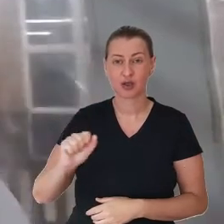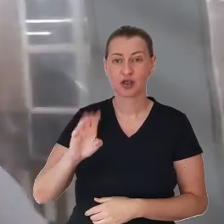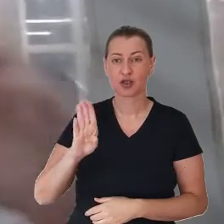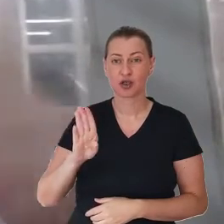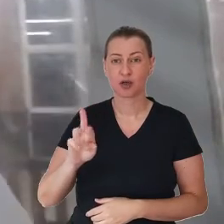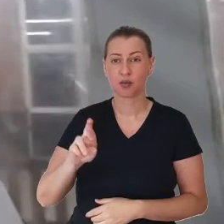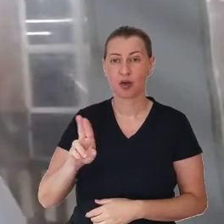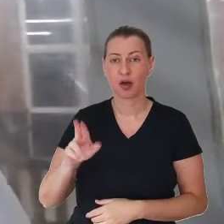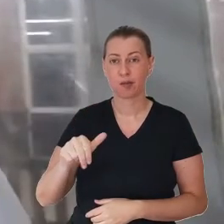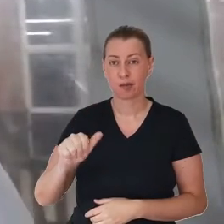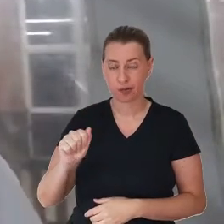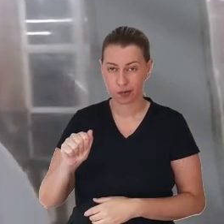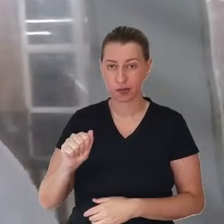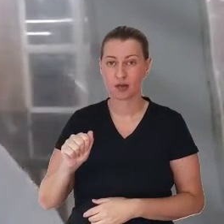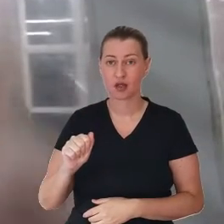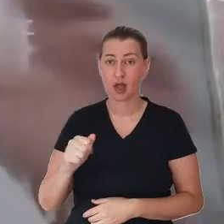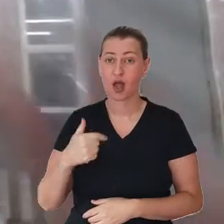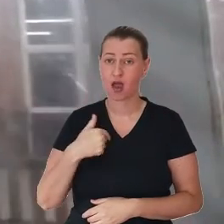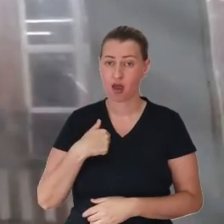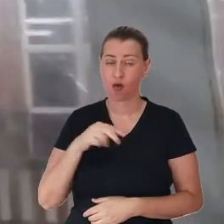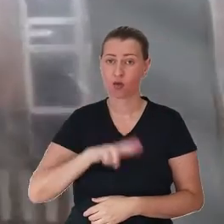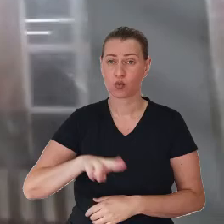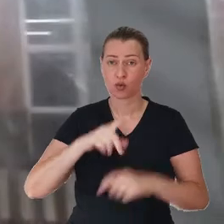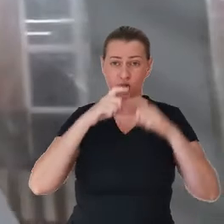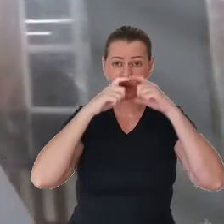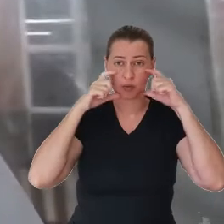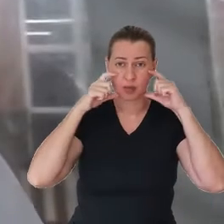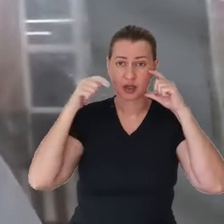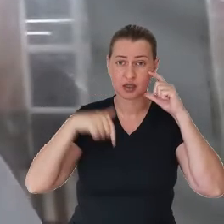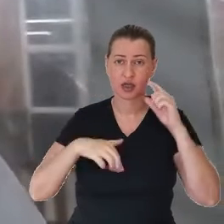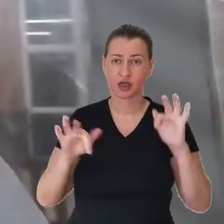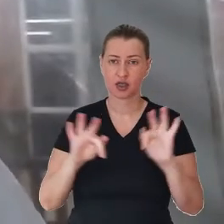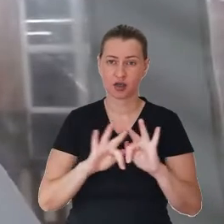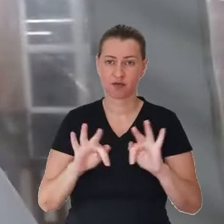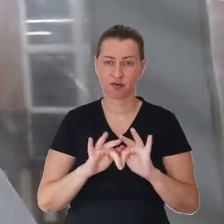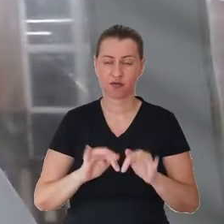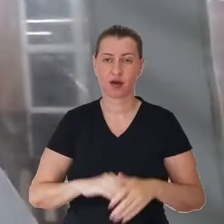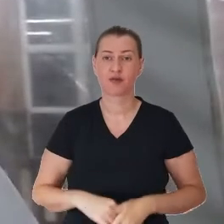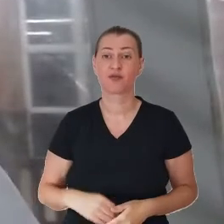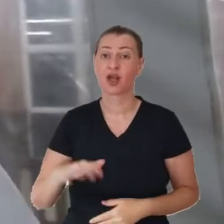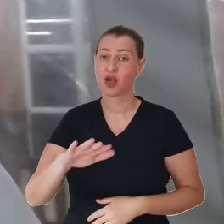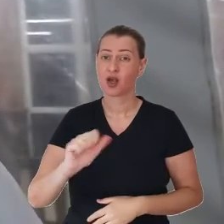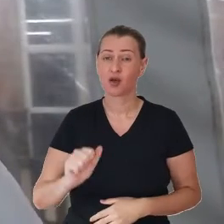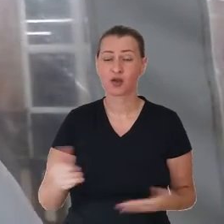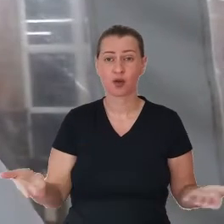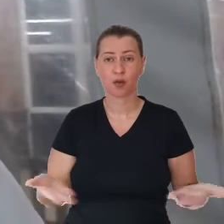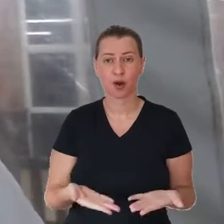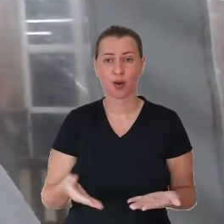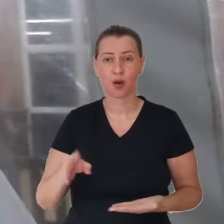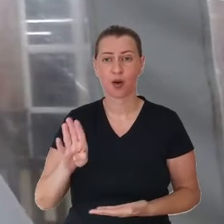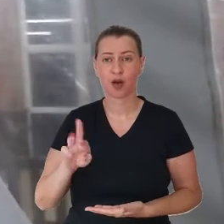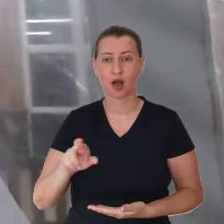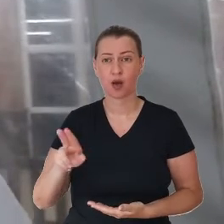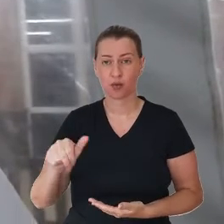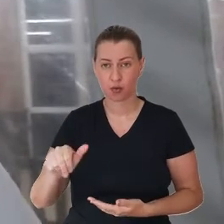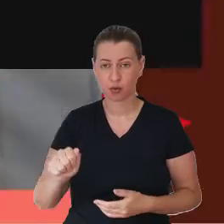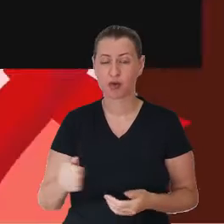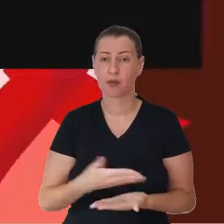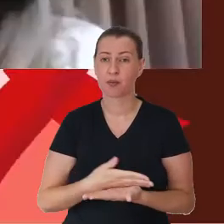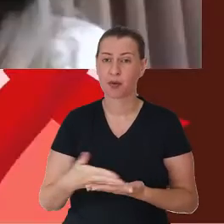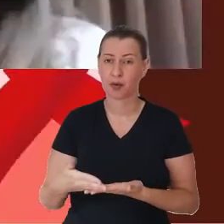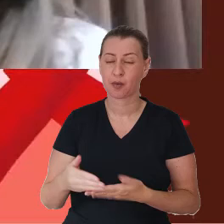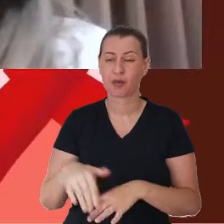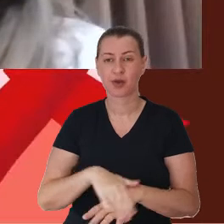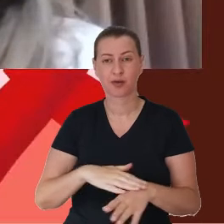de máscara, seguindo os protocolos, já que eu estou na Universidade Fevale, e chamo a Bruna aqui para iniciarmos